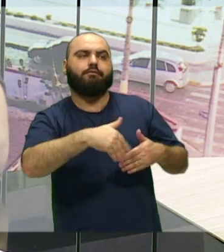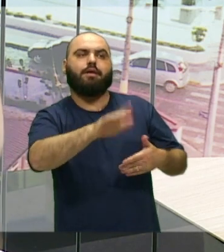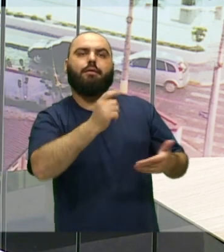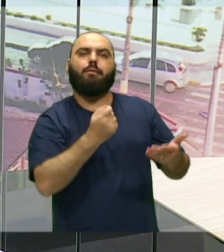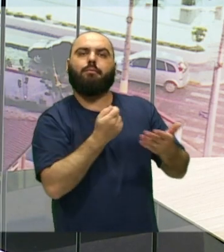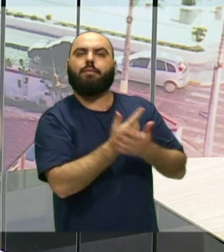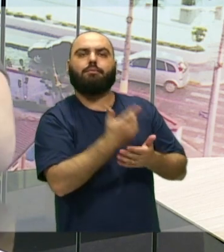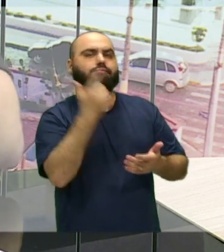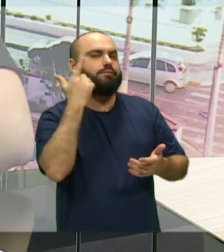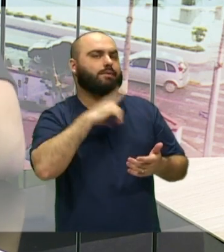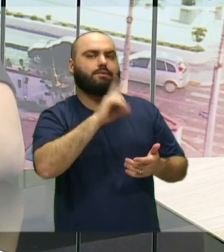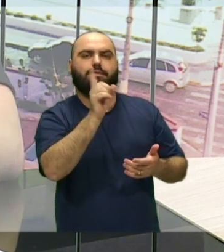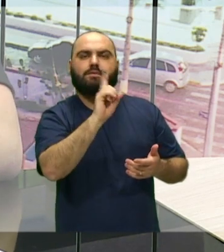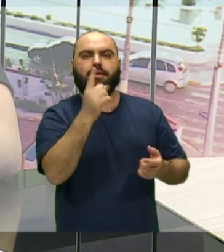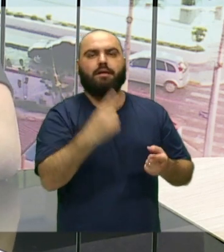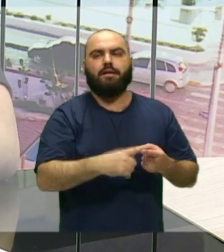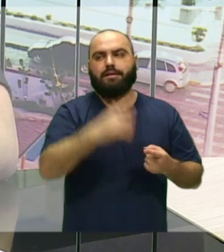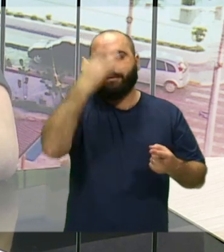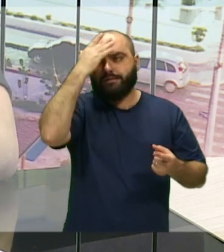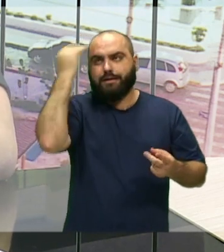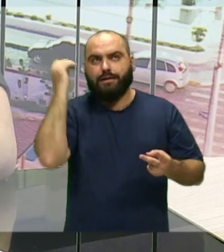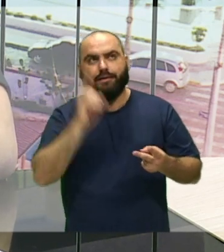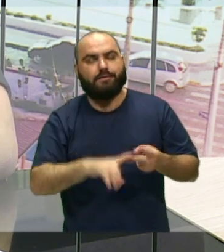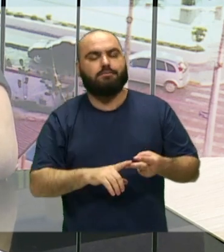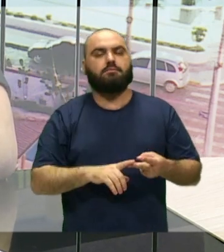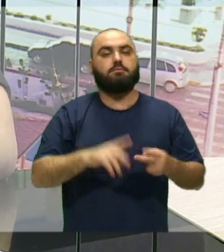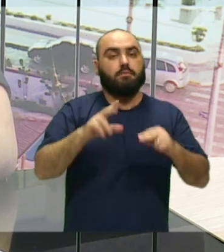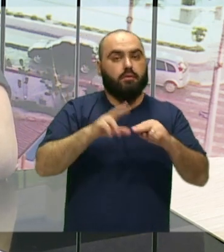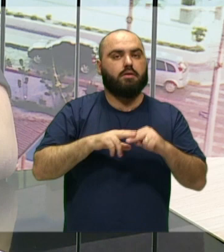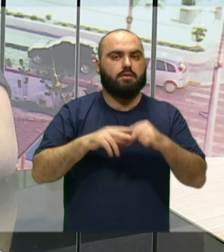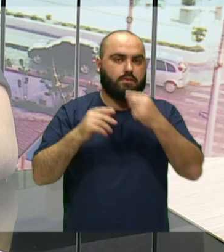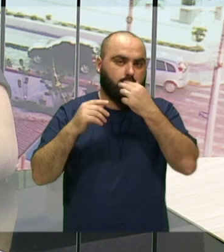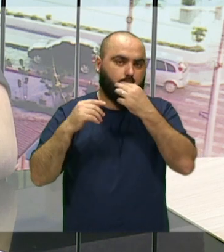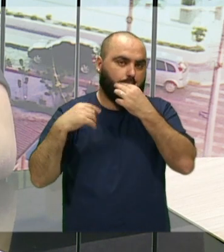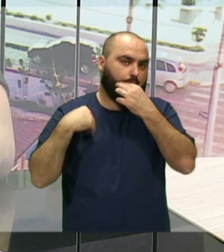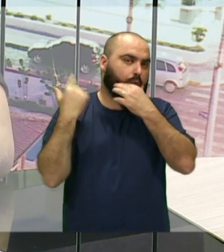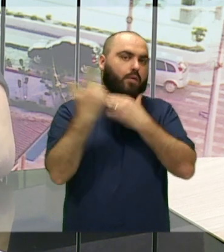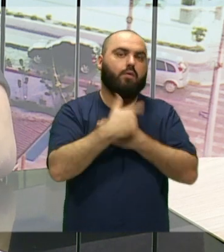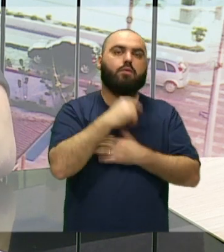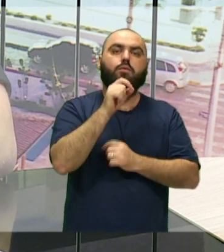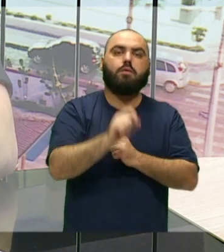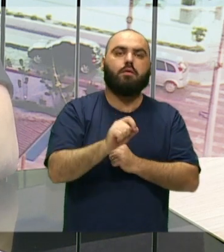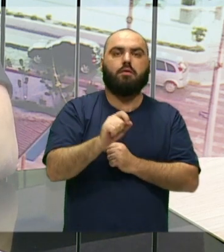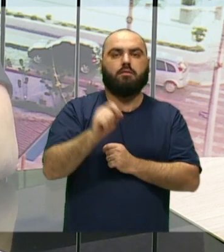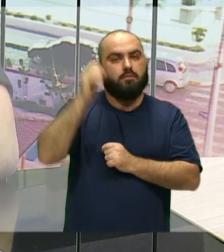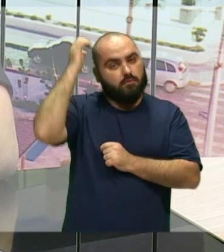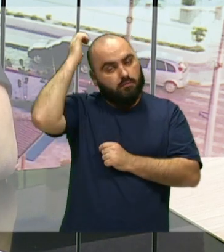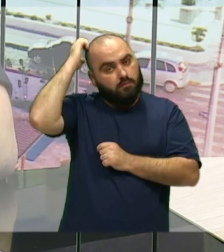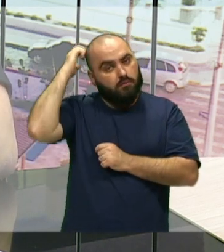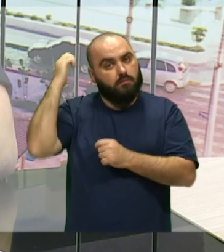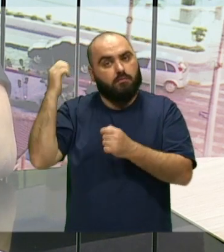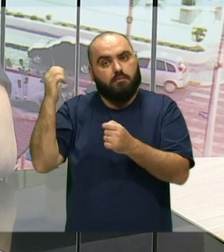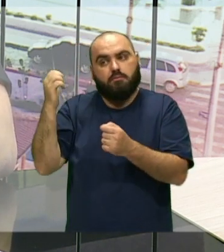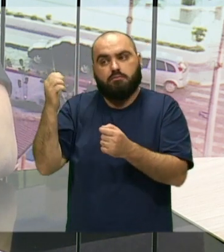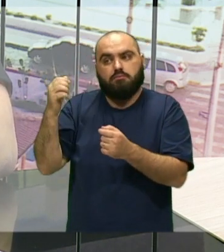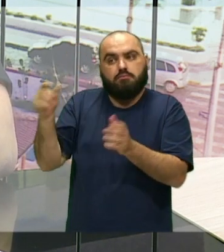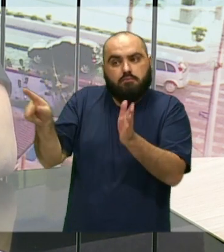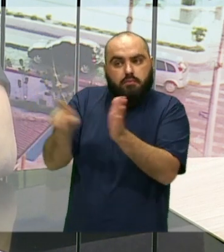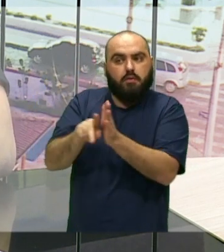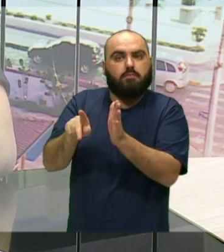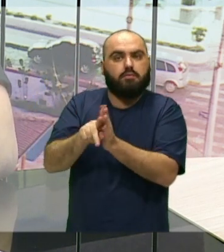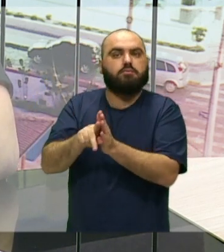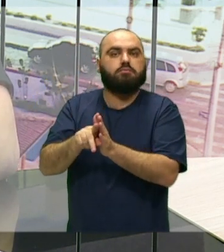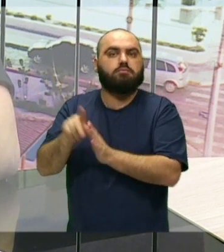teve sei lá alguma dificuldade esquecia então a gente eh abriu nossa nossa conta para que os